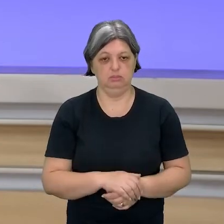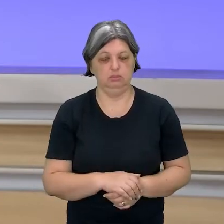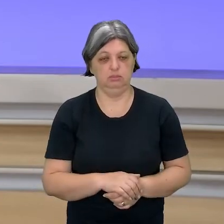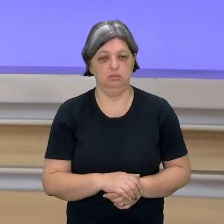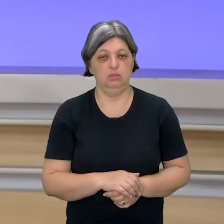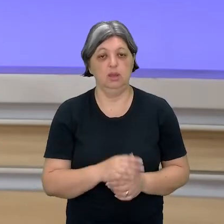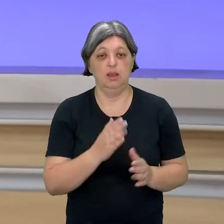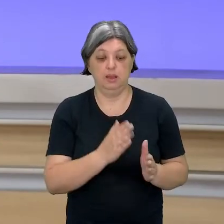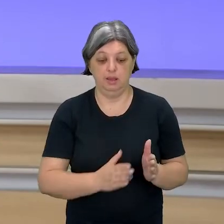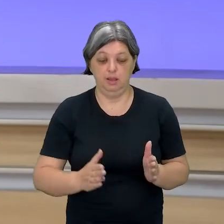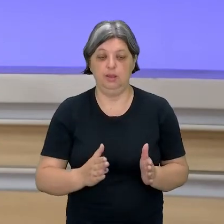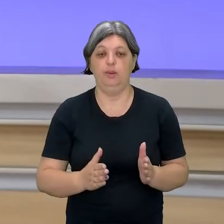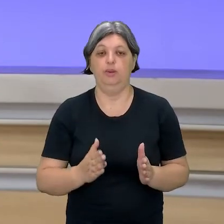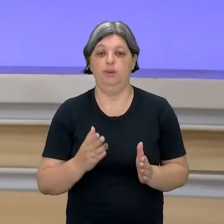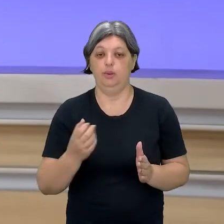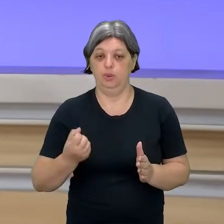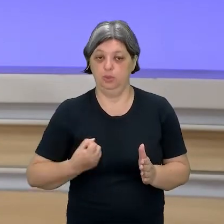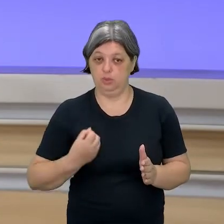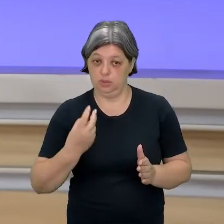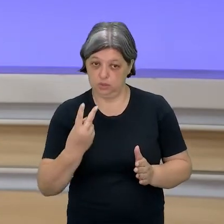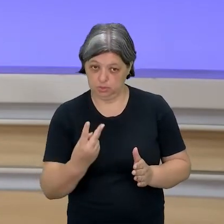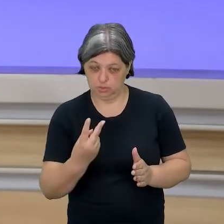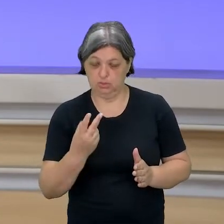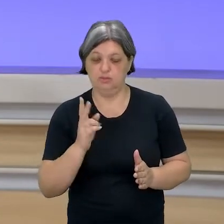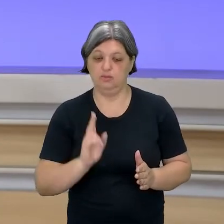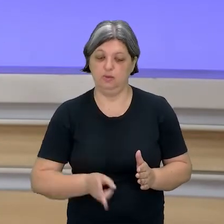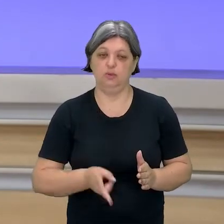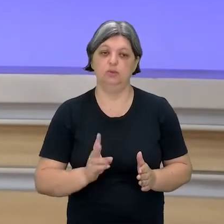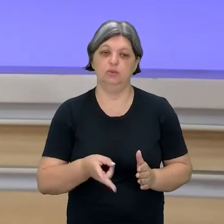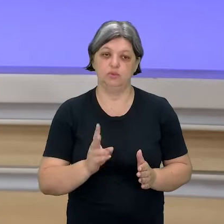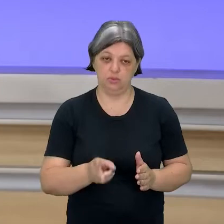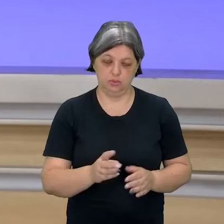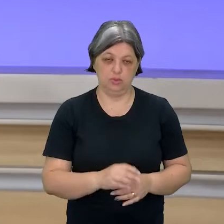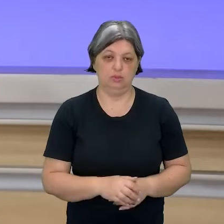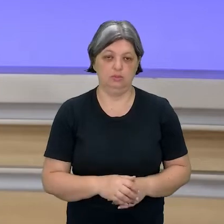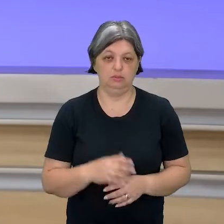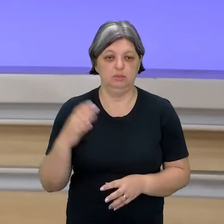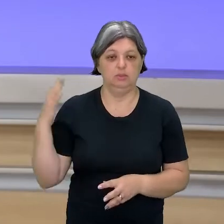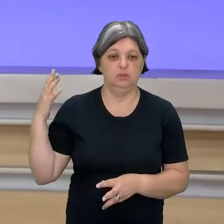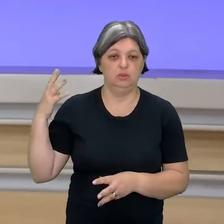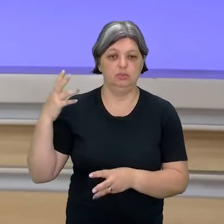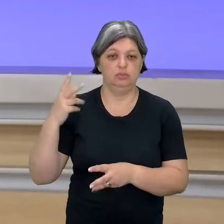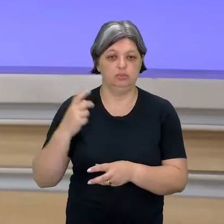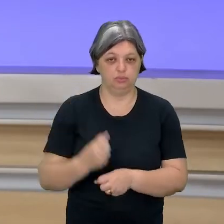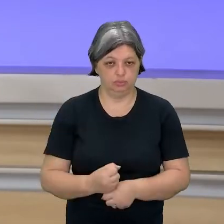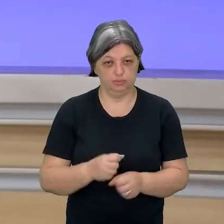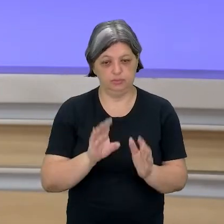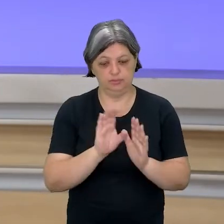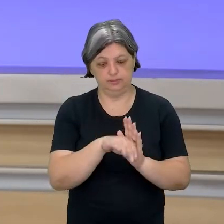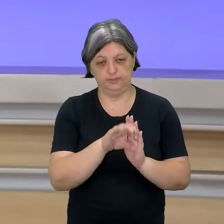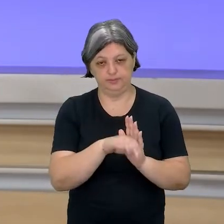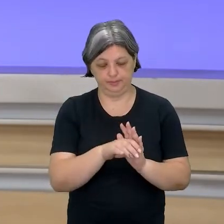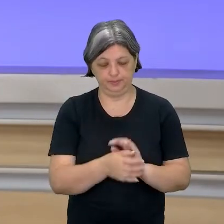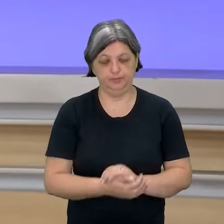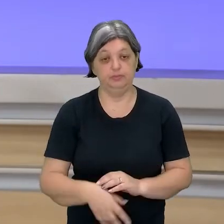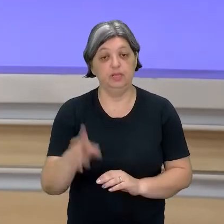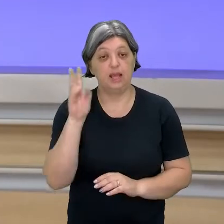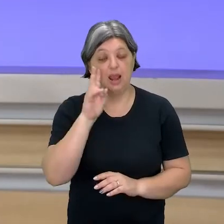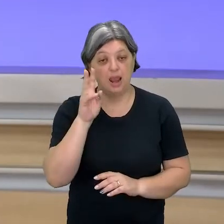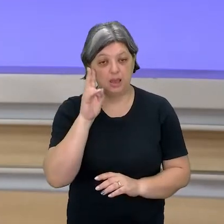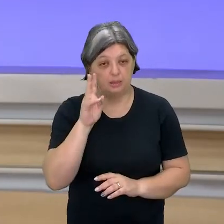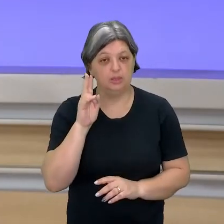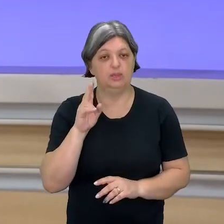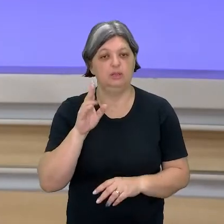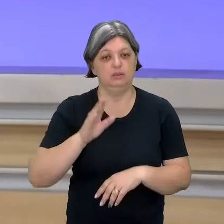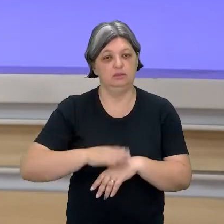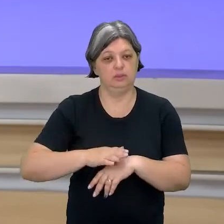sistematização 2, a gente vai dar continuidade na retomada, então, desses conceitos, né? Relembrando,